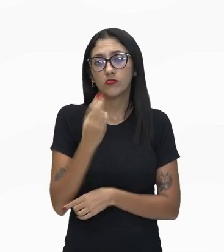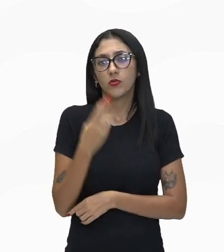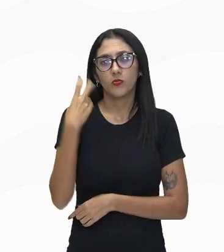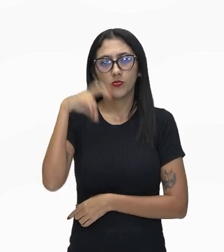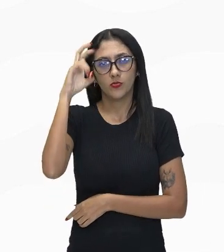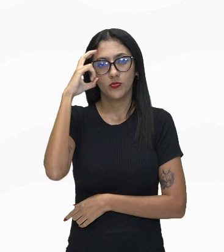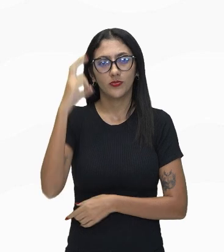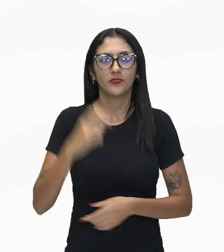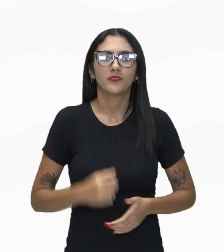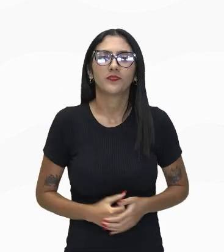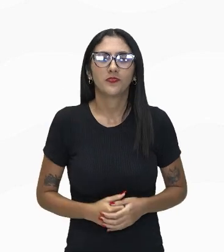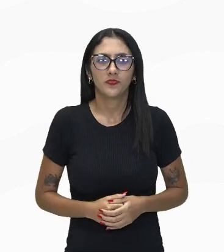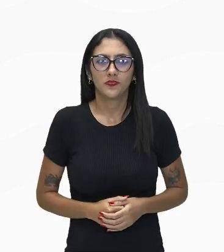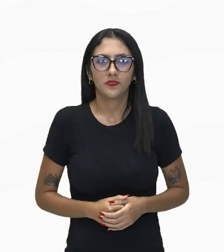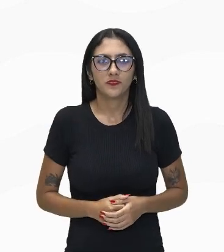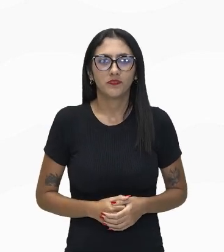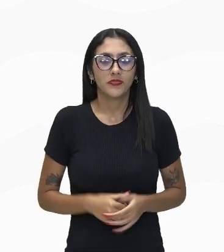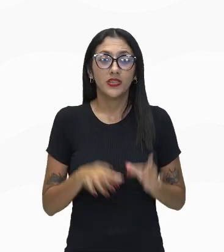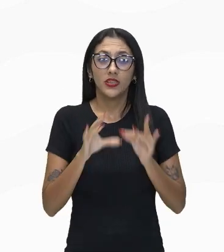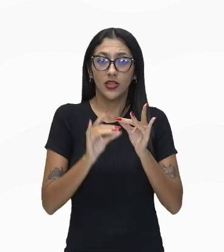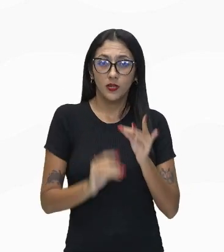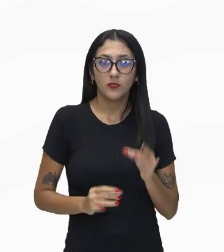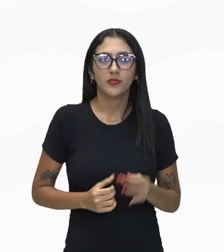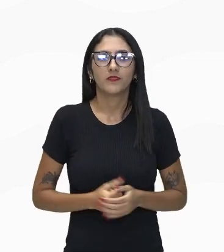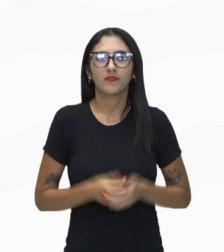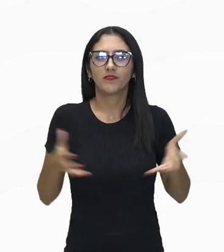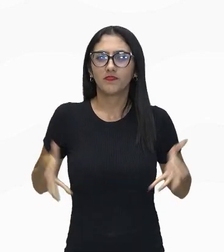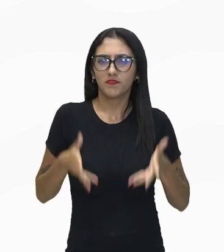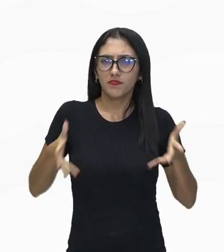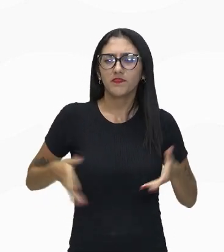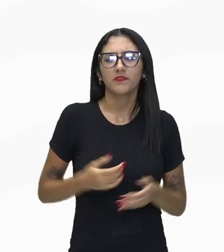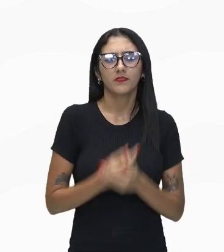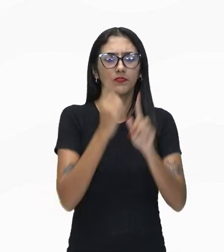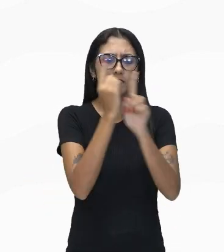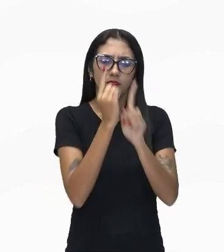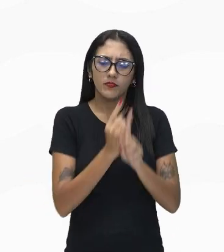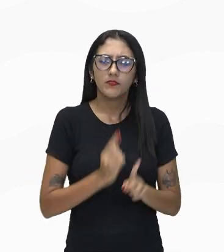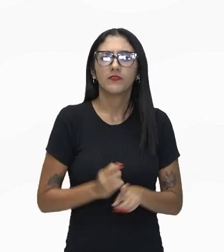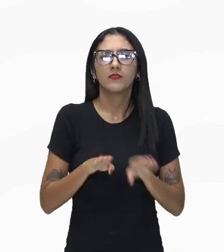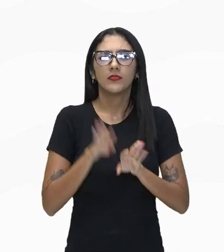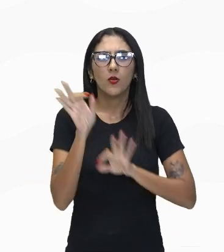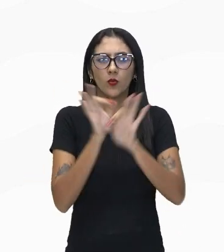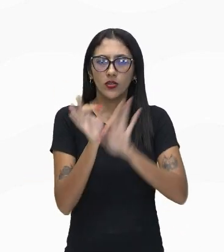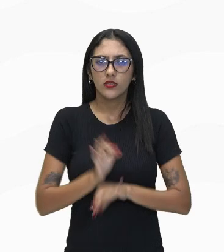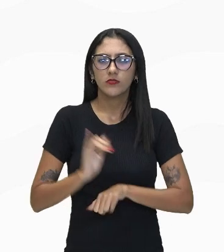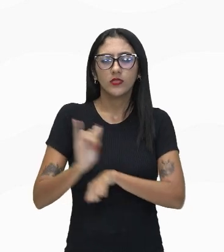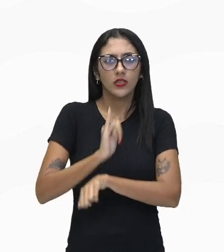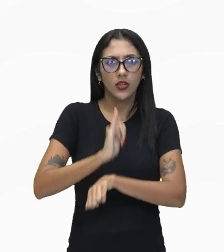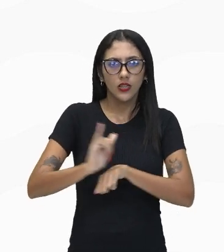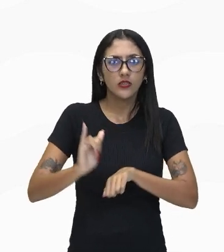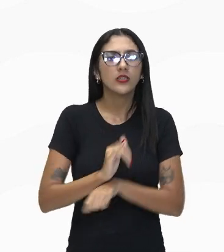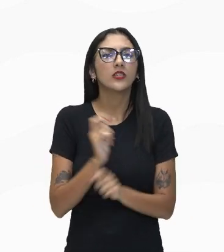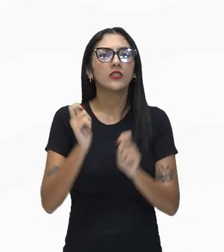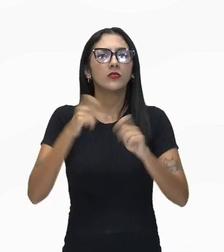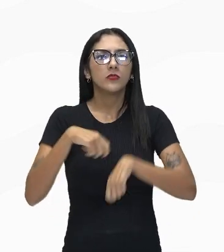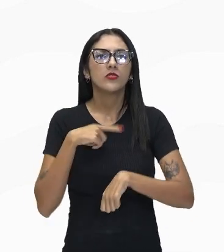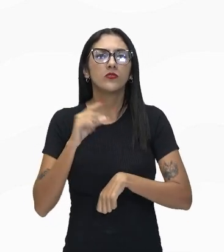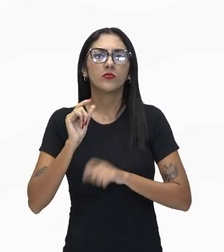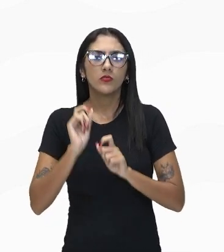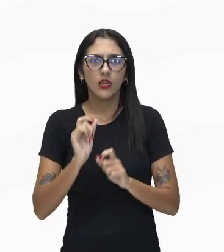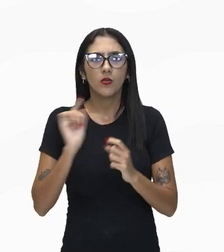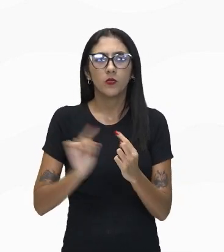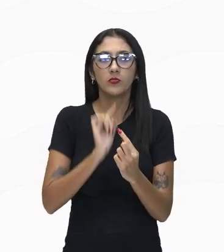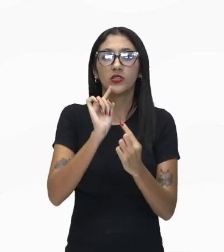o detalhamento, engajamento, identificação e formulação de estratégias para